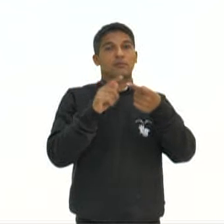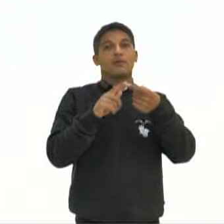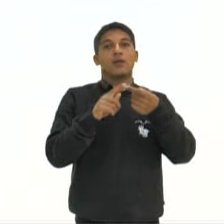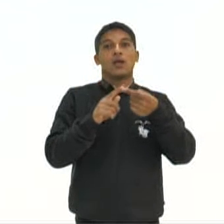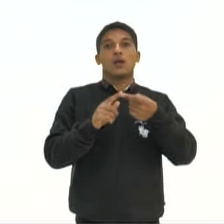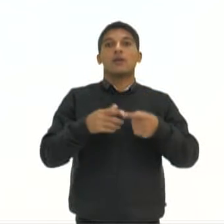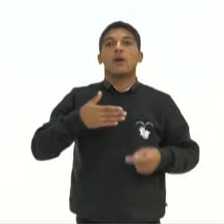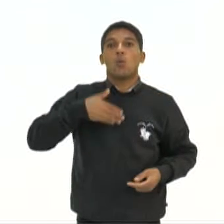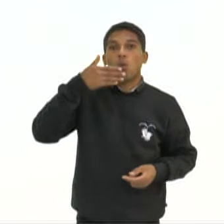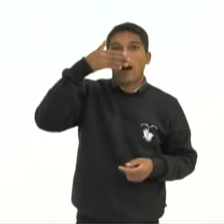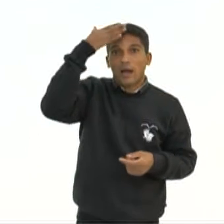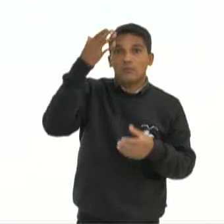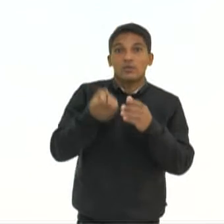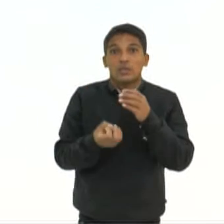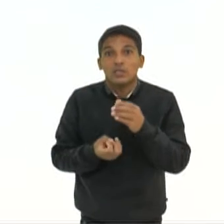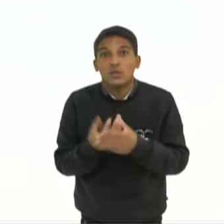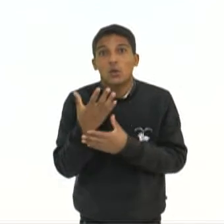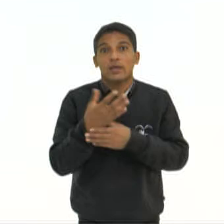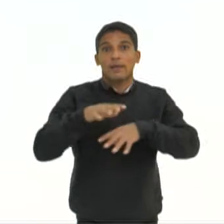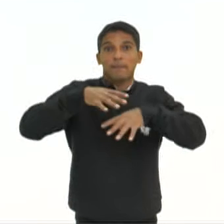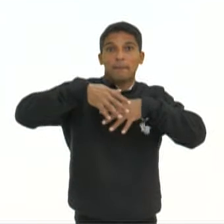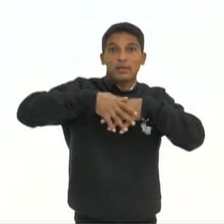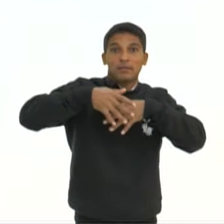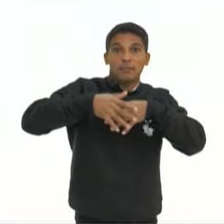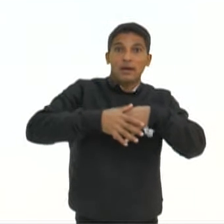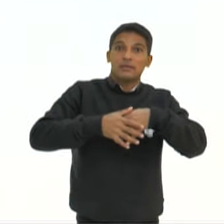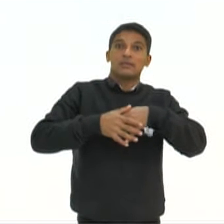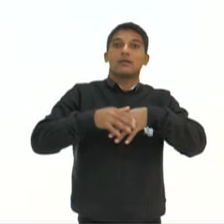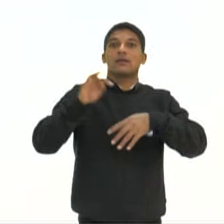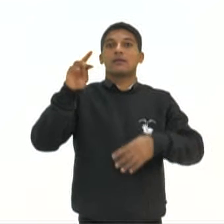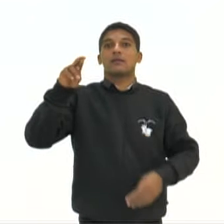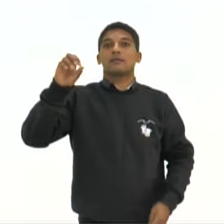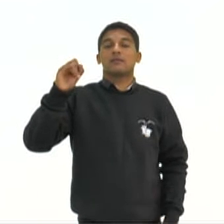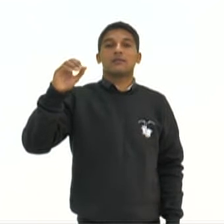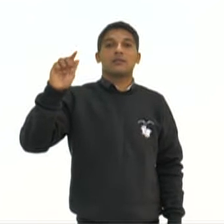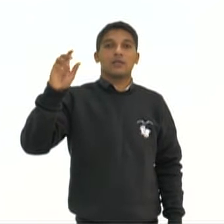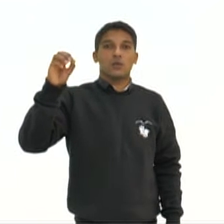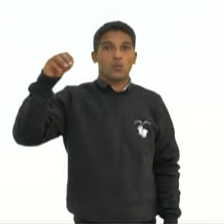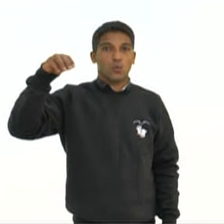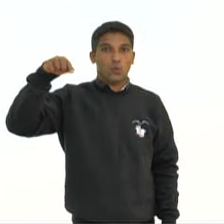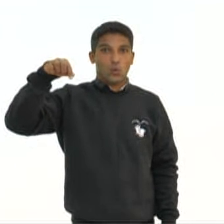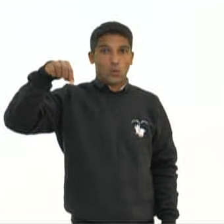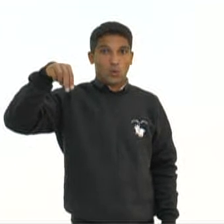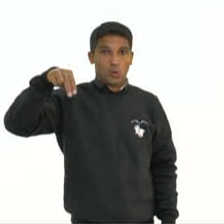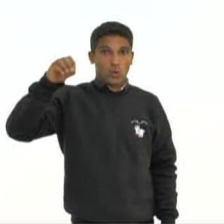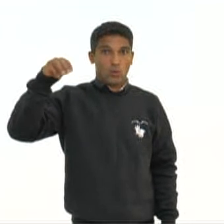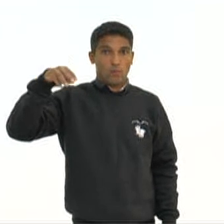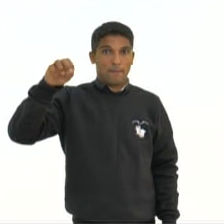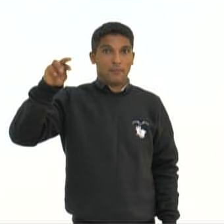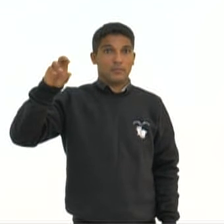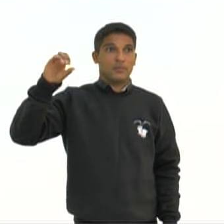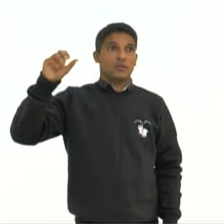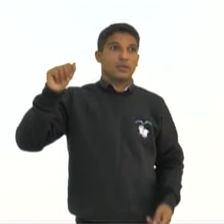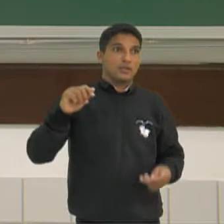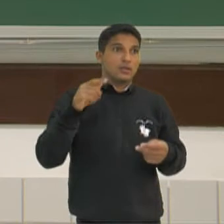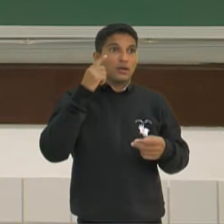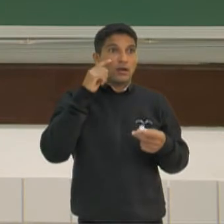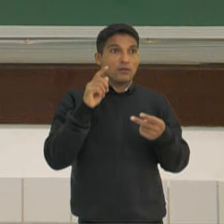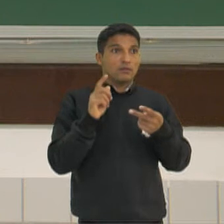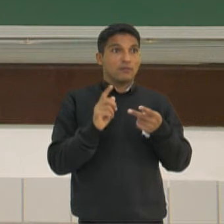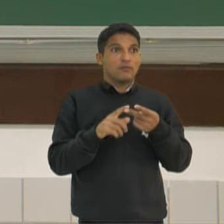vão criar a trigonometria, a álgebra e o sistema numérico árabe, que vem, né, de uma base